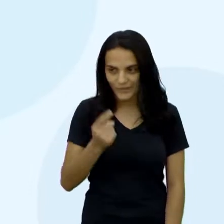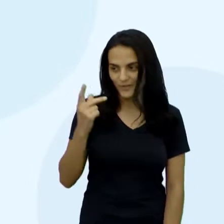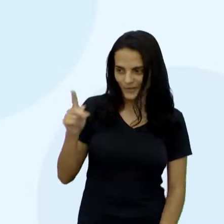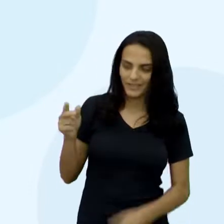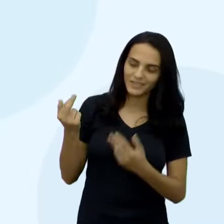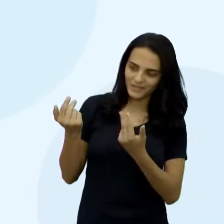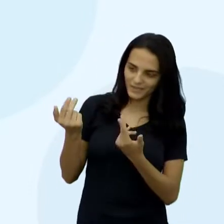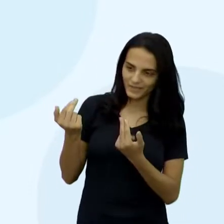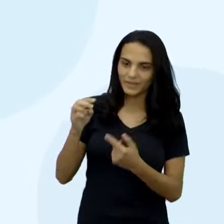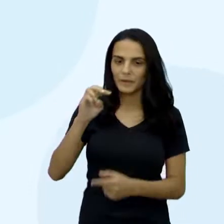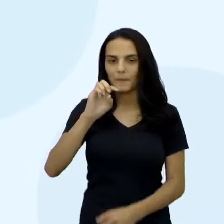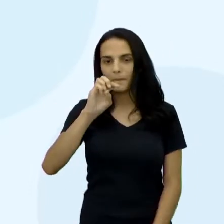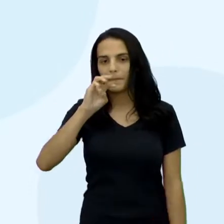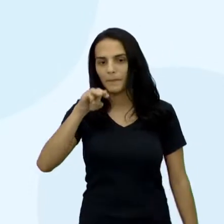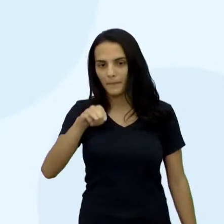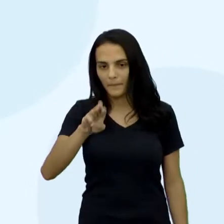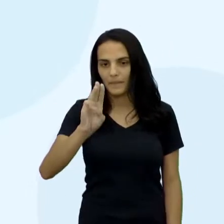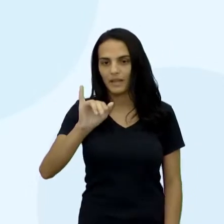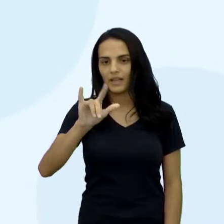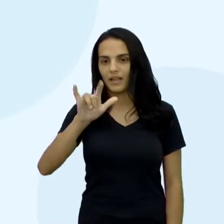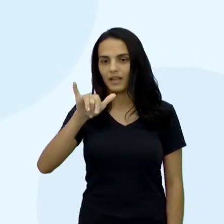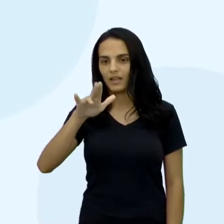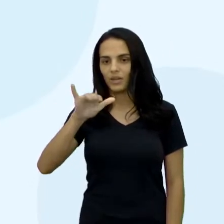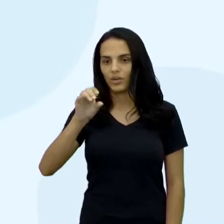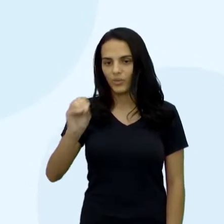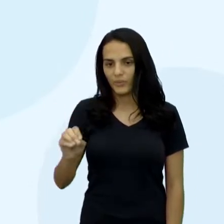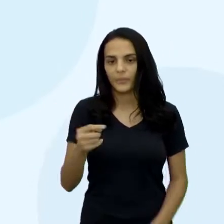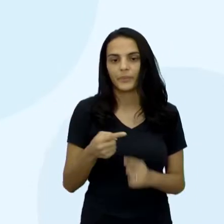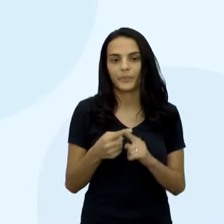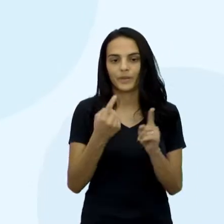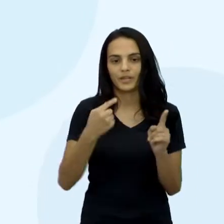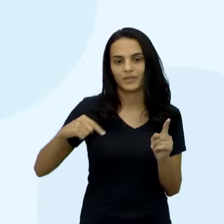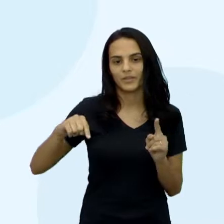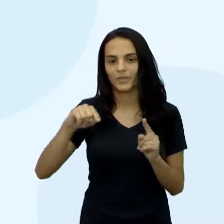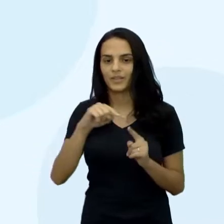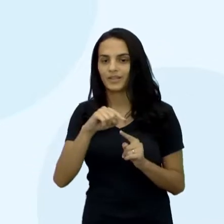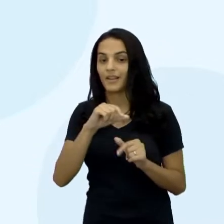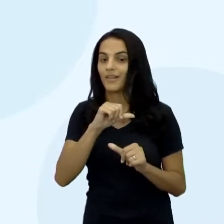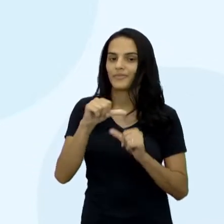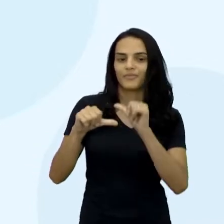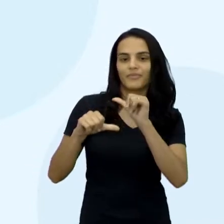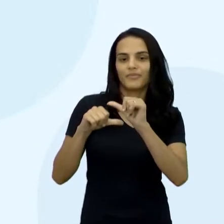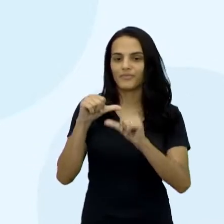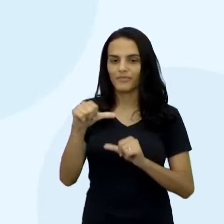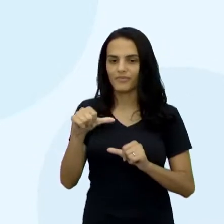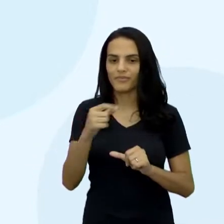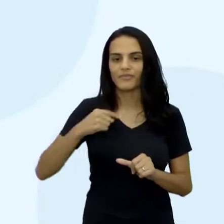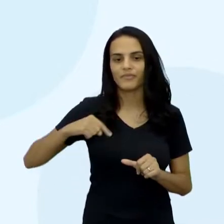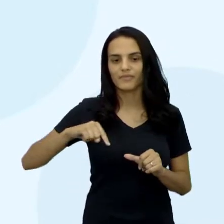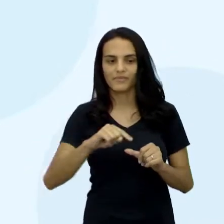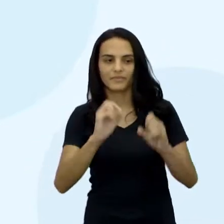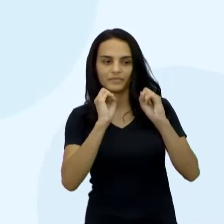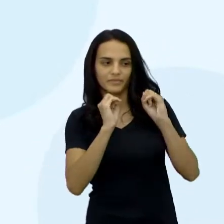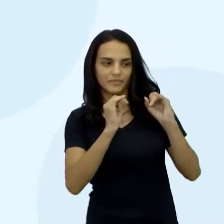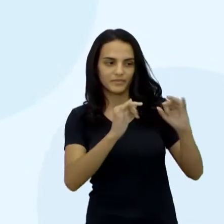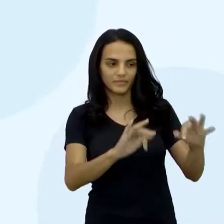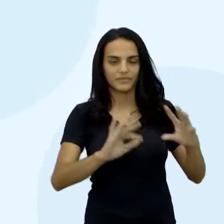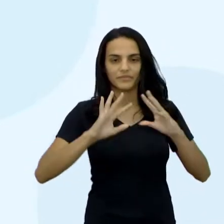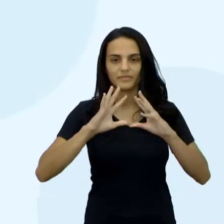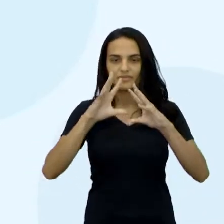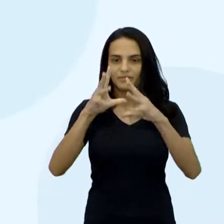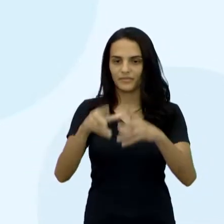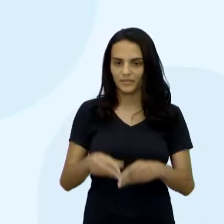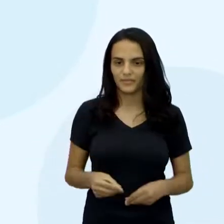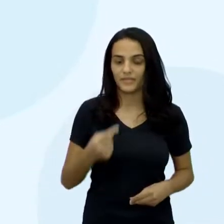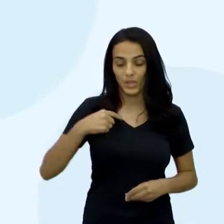Eu também sou millennial. Só que a gente está no oposto. A gente vai ter que contar isso para todo mundo. A